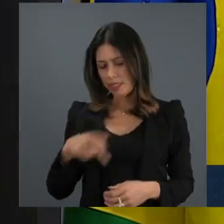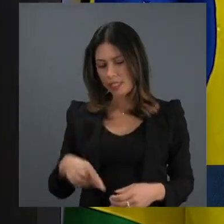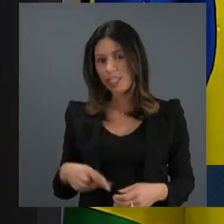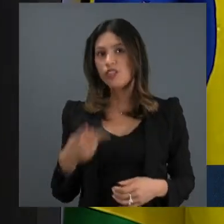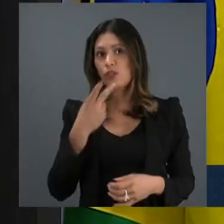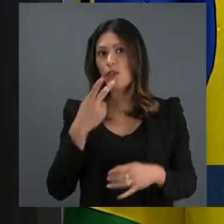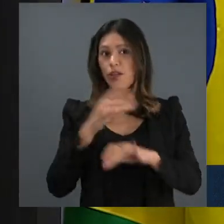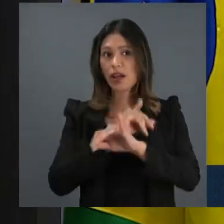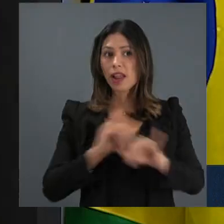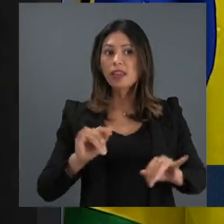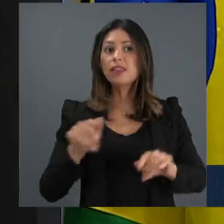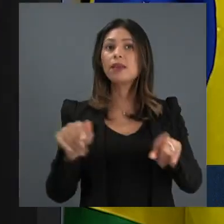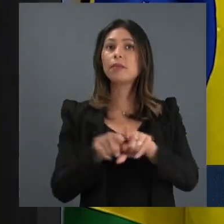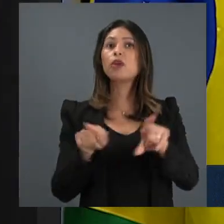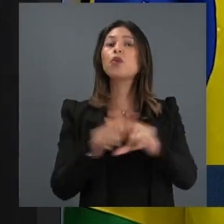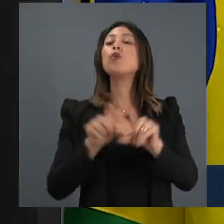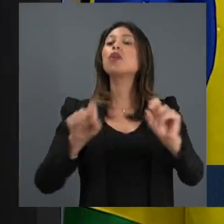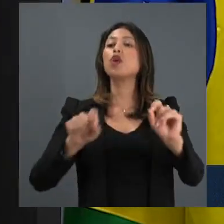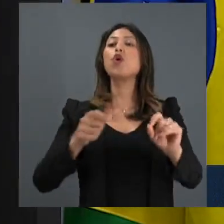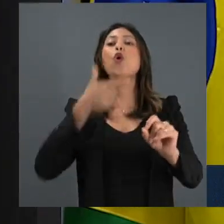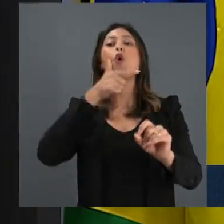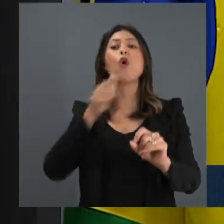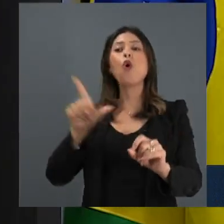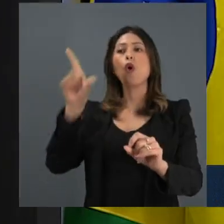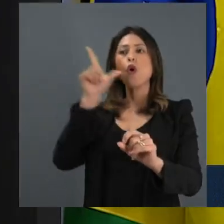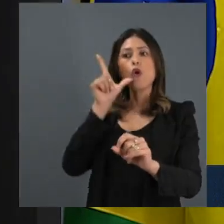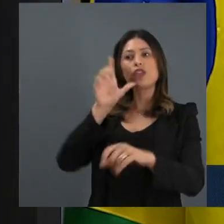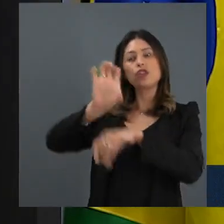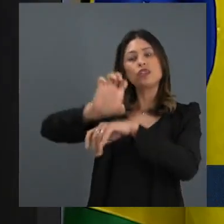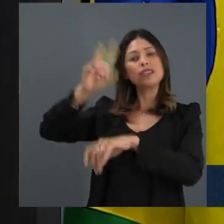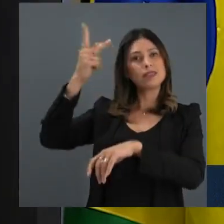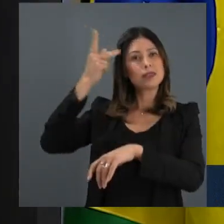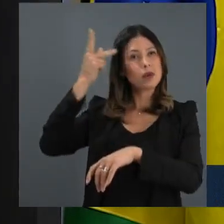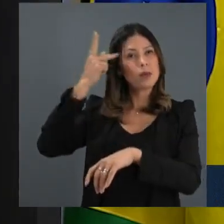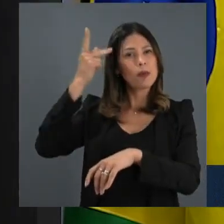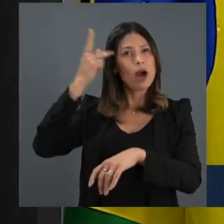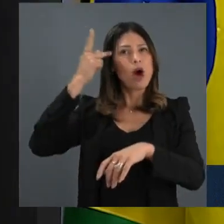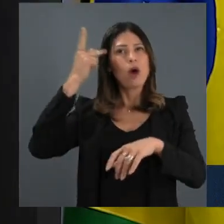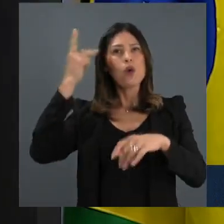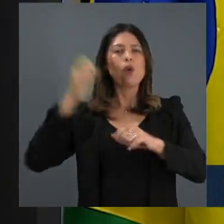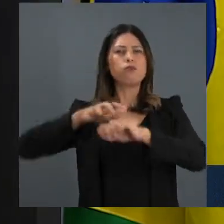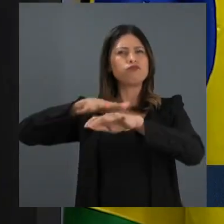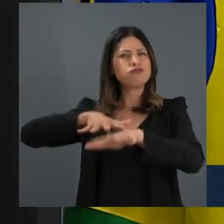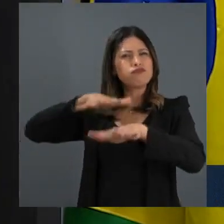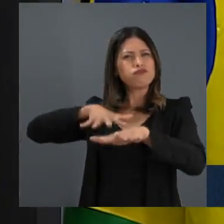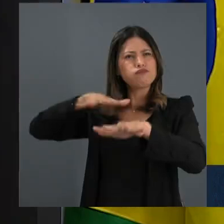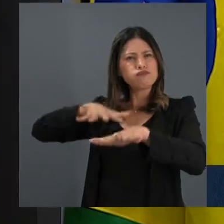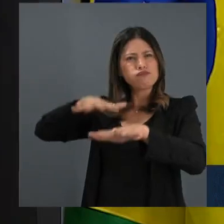da manifestação que teve ontem em São Paulo. Manifestação bonita,